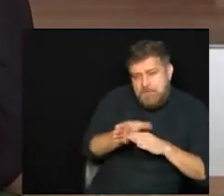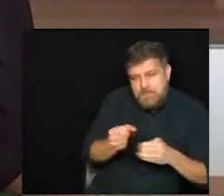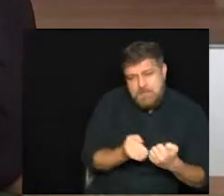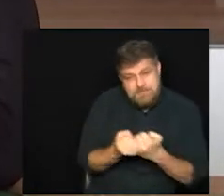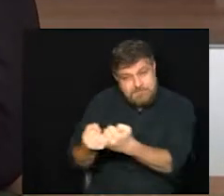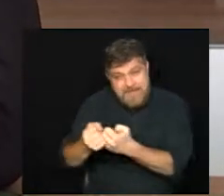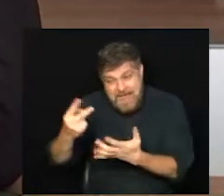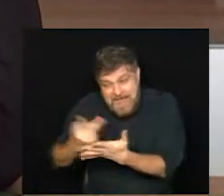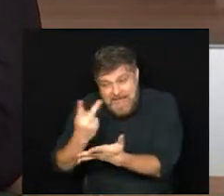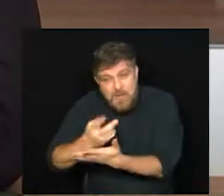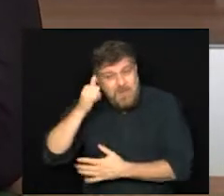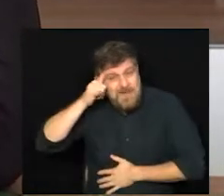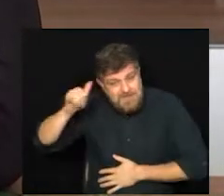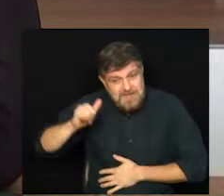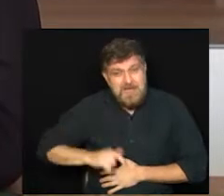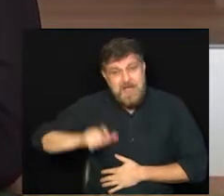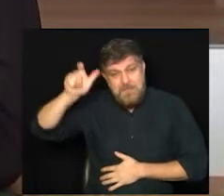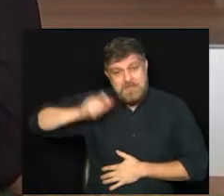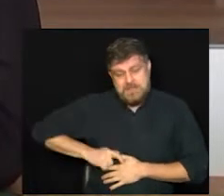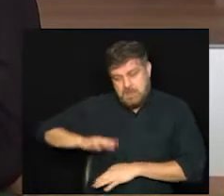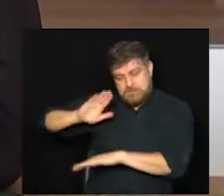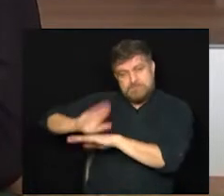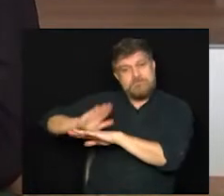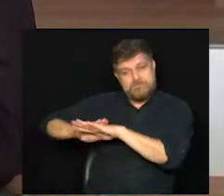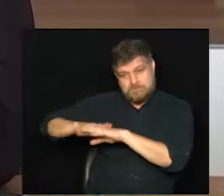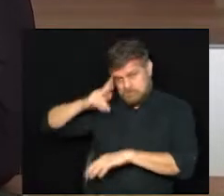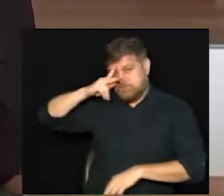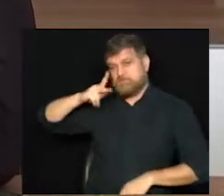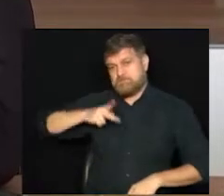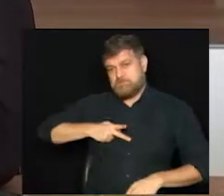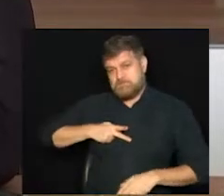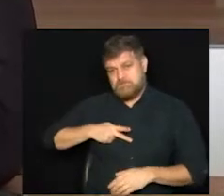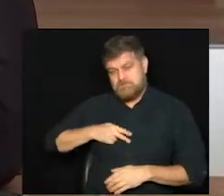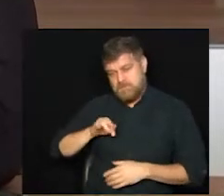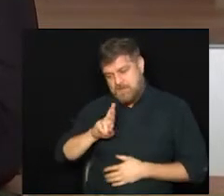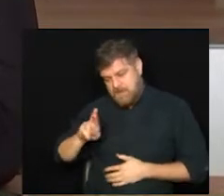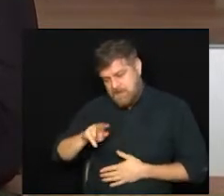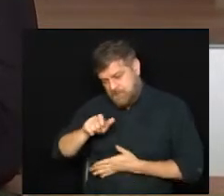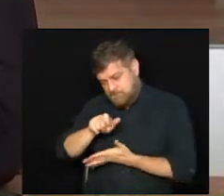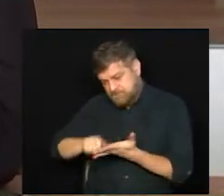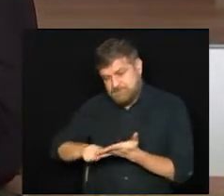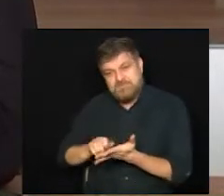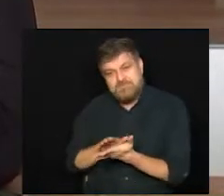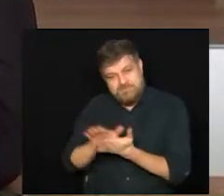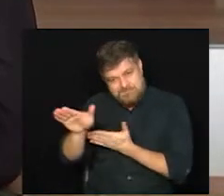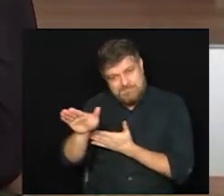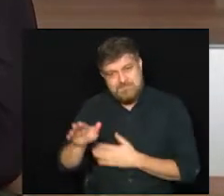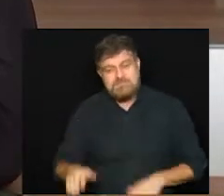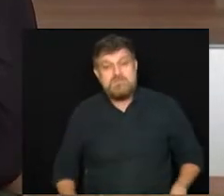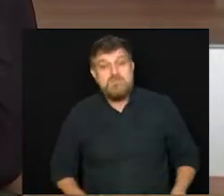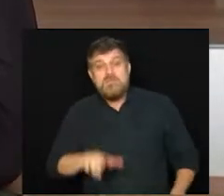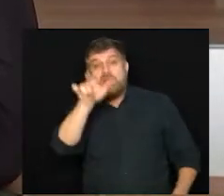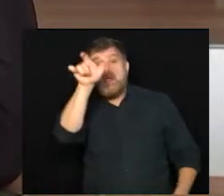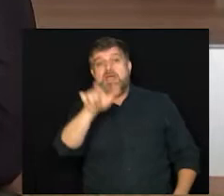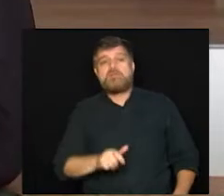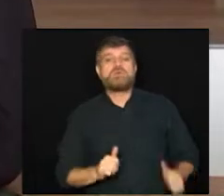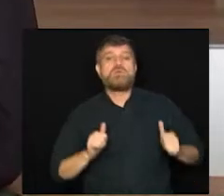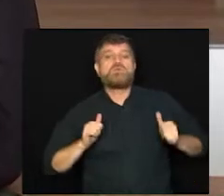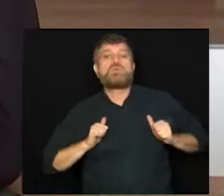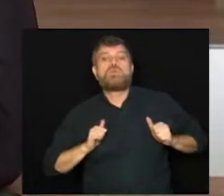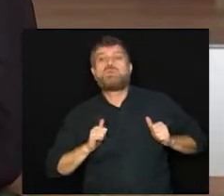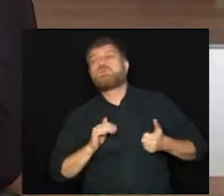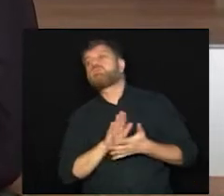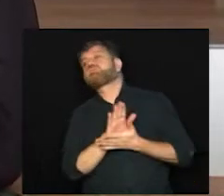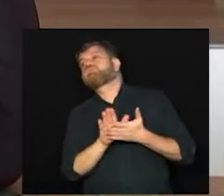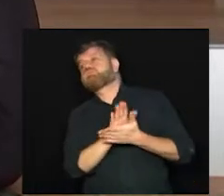evitar erros. Mas é possível que o próprio contribuinte faça a sua declaração também. Bom, e quem não declarar, Marcela? Porque